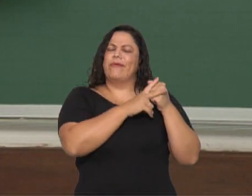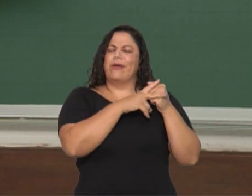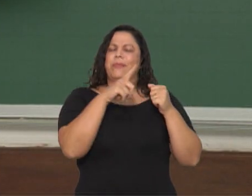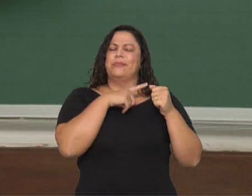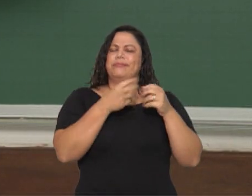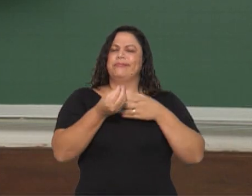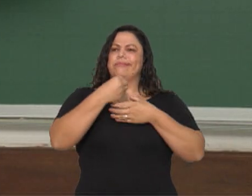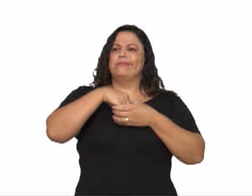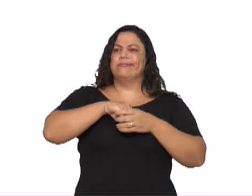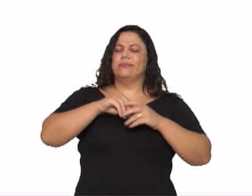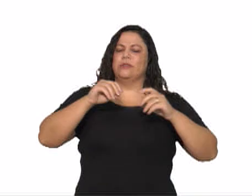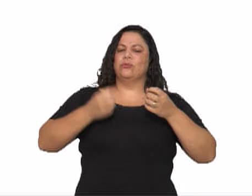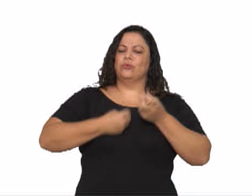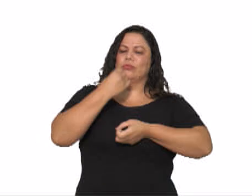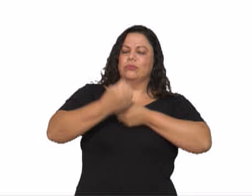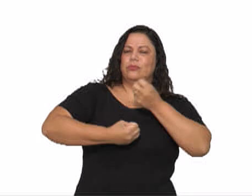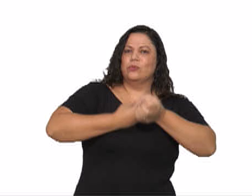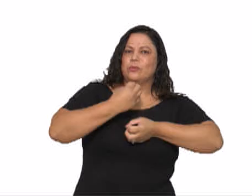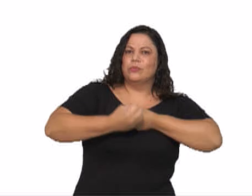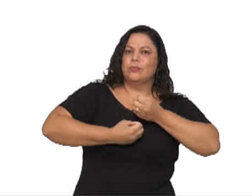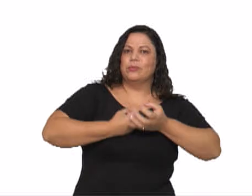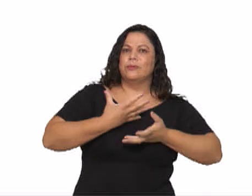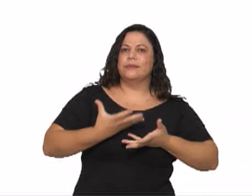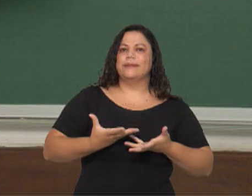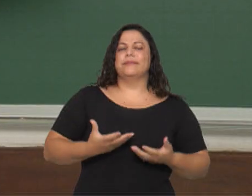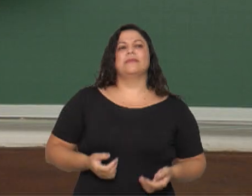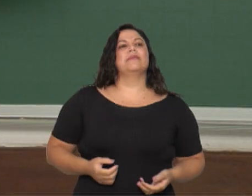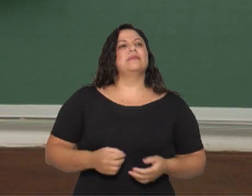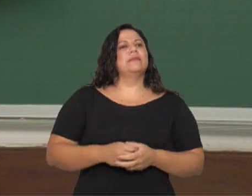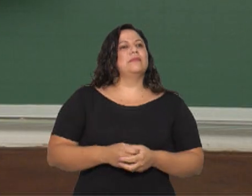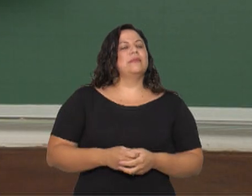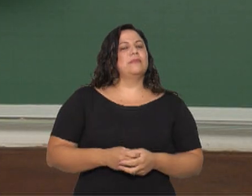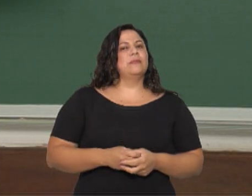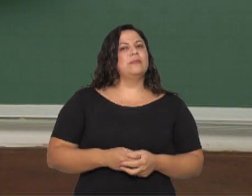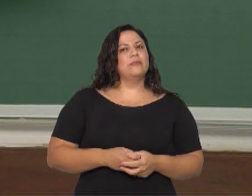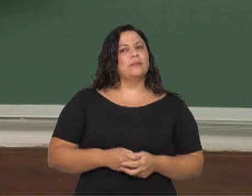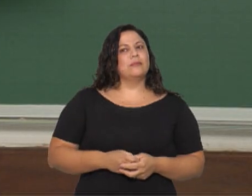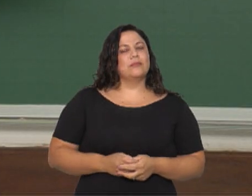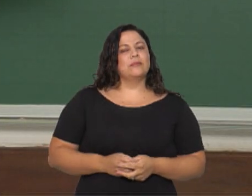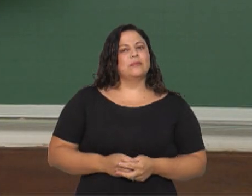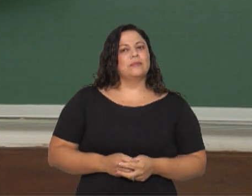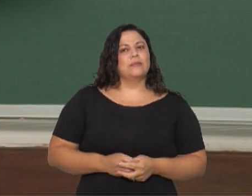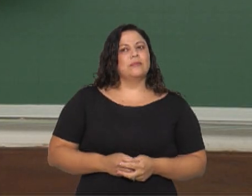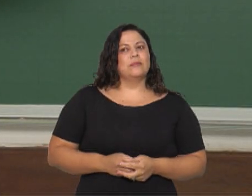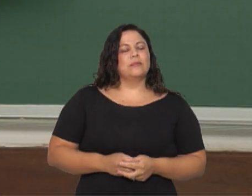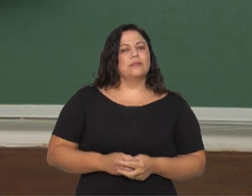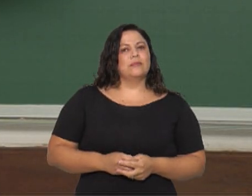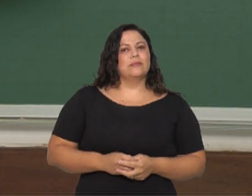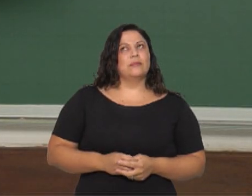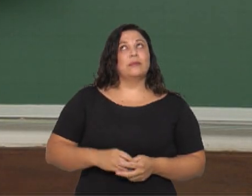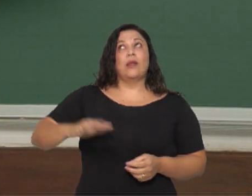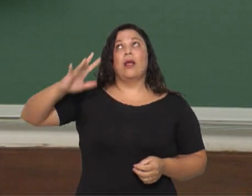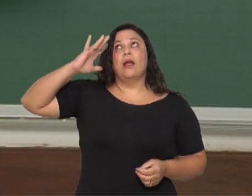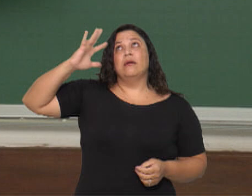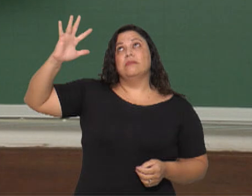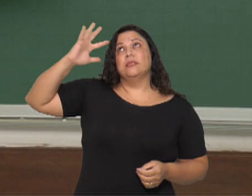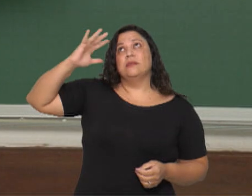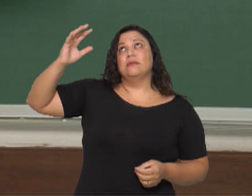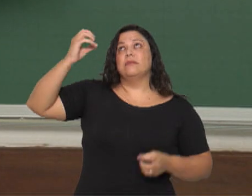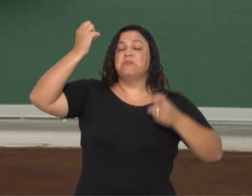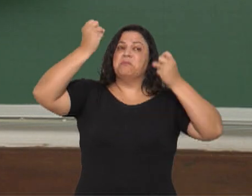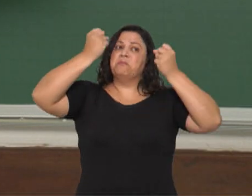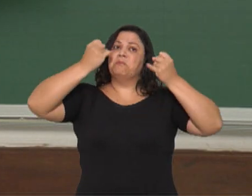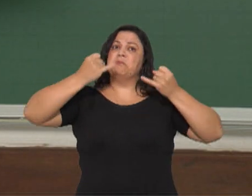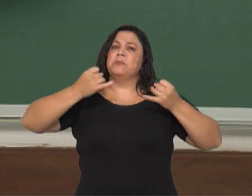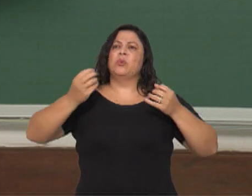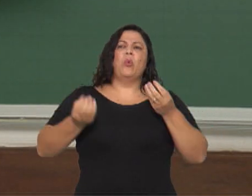poema. Expressar situações imaginárias. Contaria o tempo temporalmente. Eu imaginar que eu vou contar o tempo. Como é